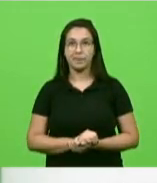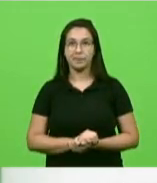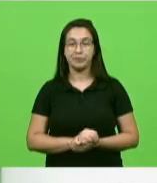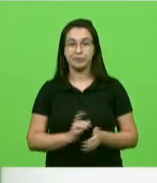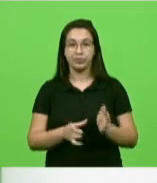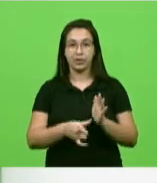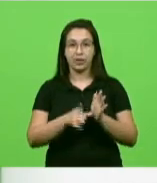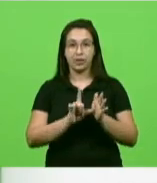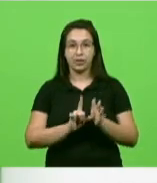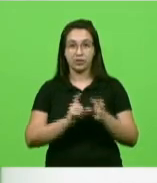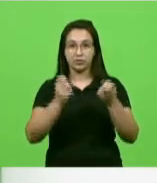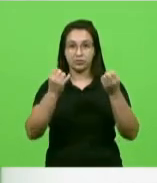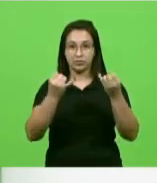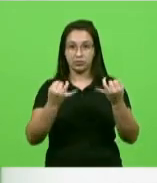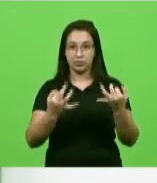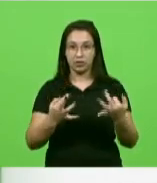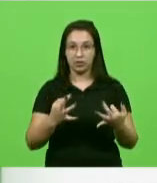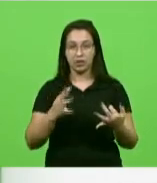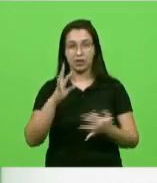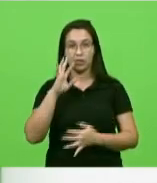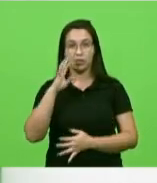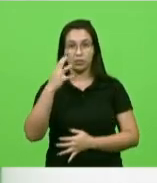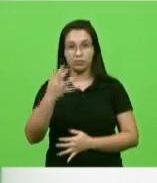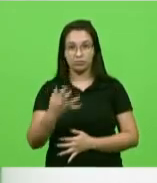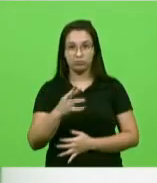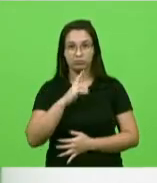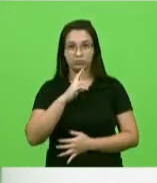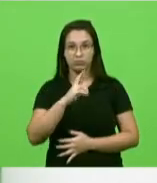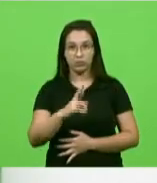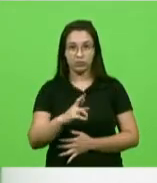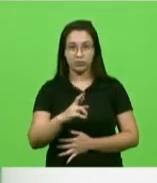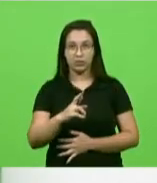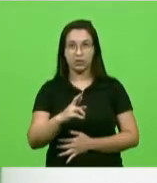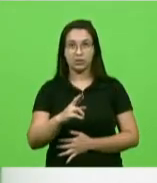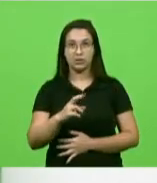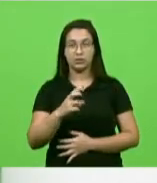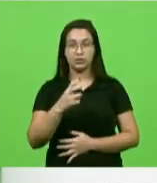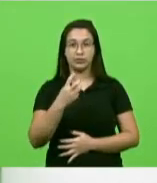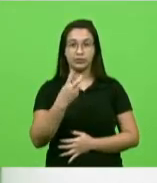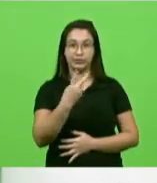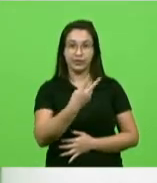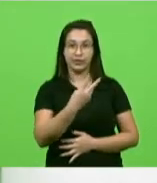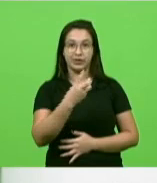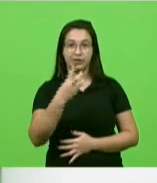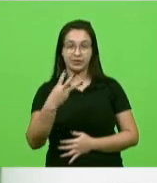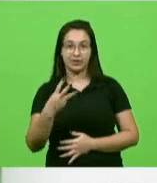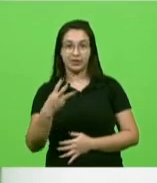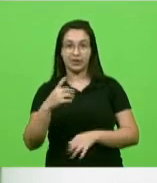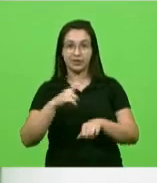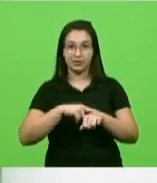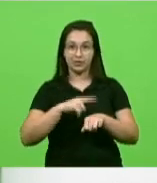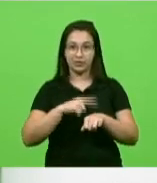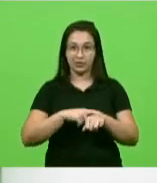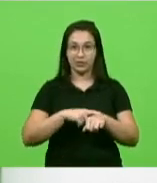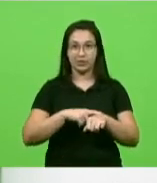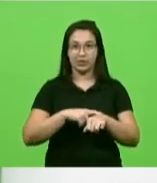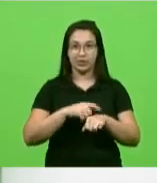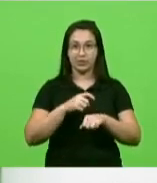Antes da proclamação do resultado, com 23:28, de uma